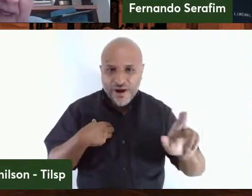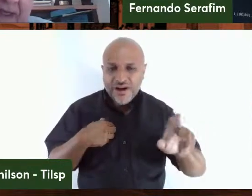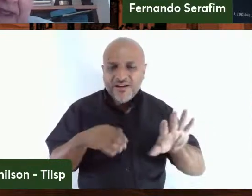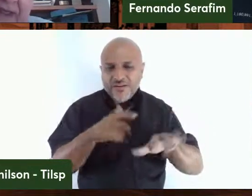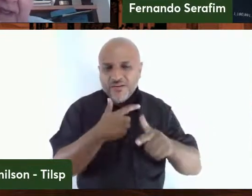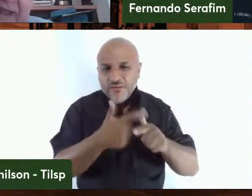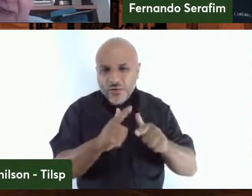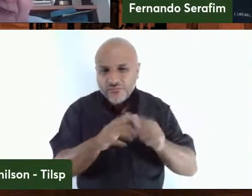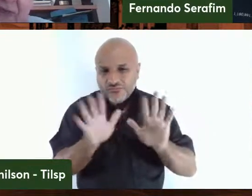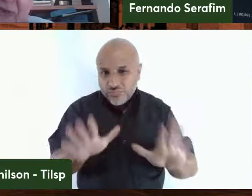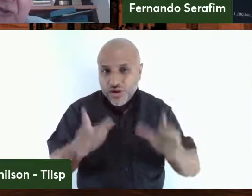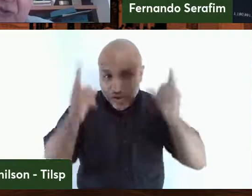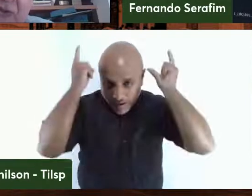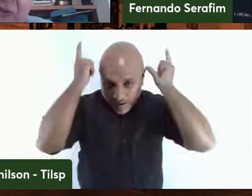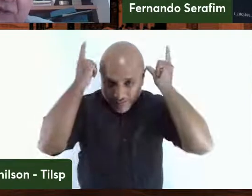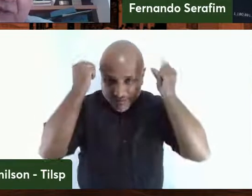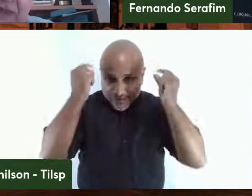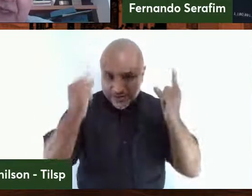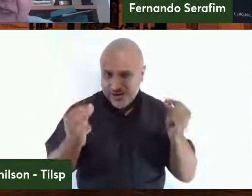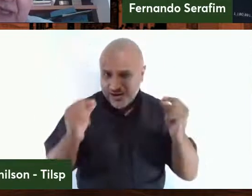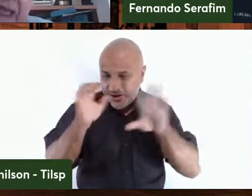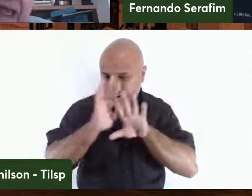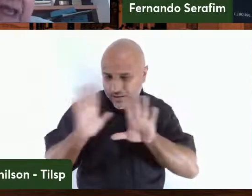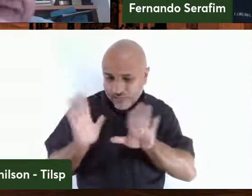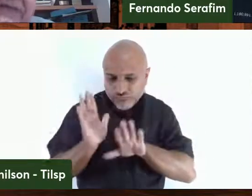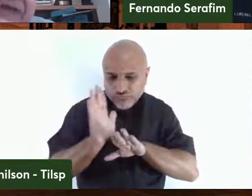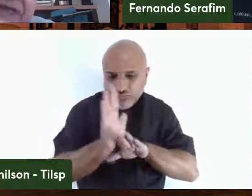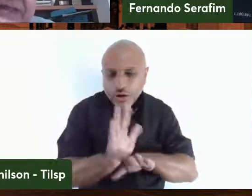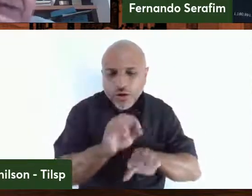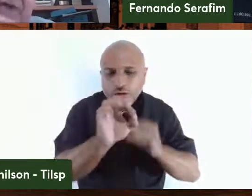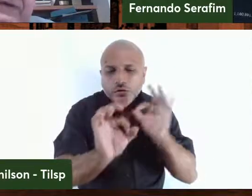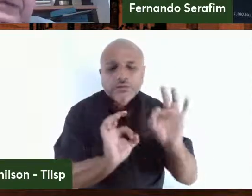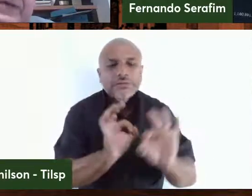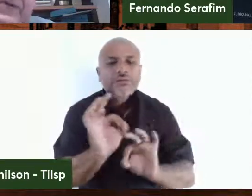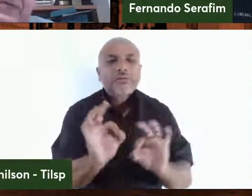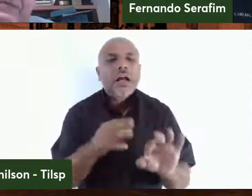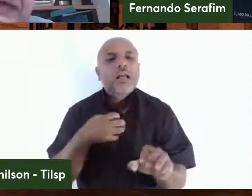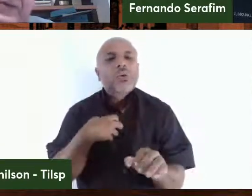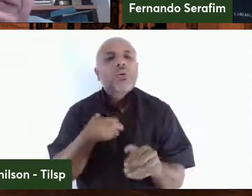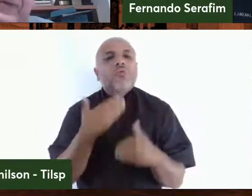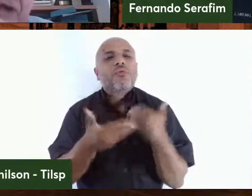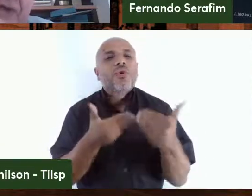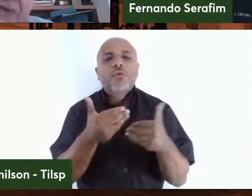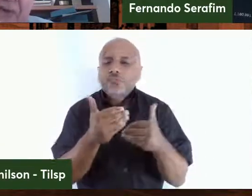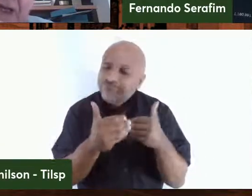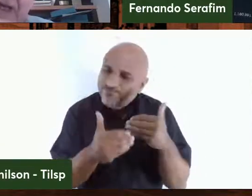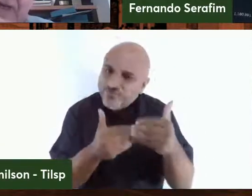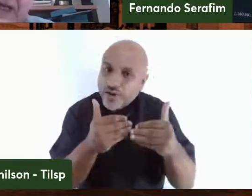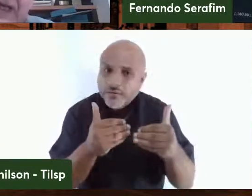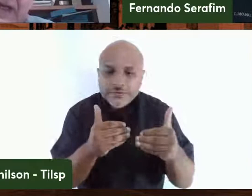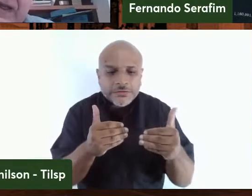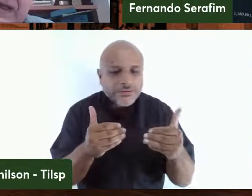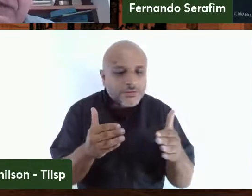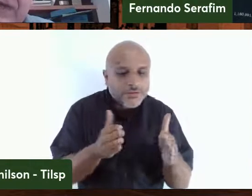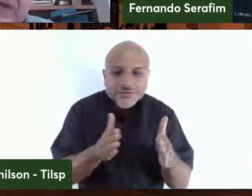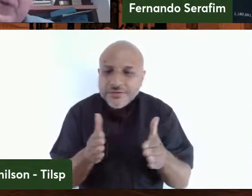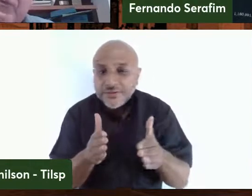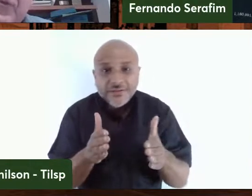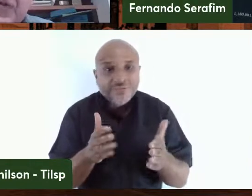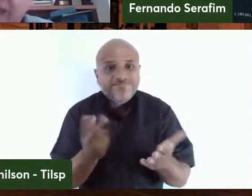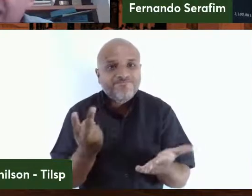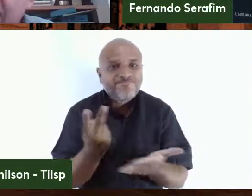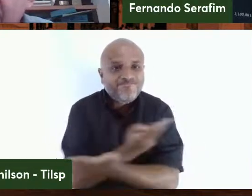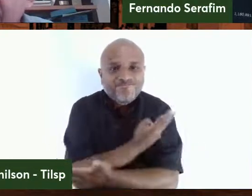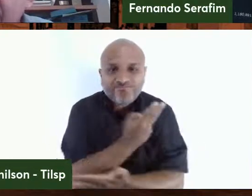né? Então, isso, vamos dizer, esse foi, vamos dizer, o passo em falso dela. Foi